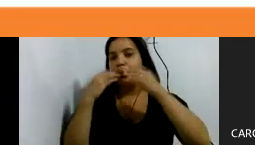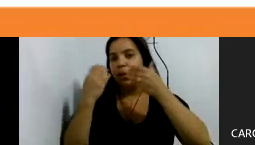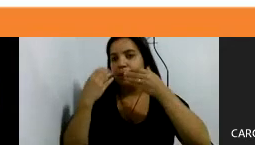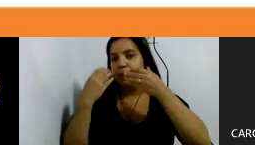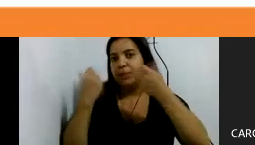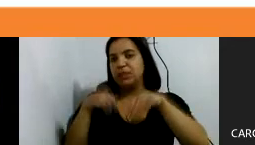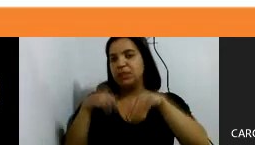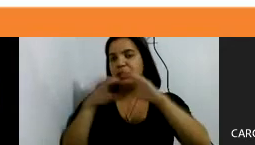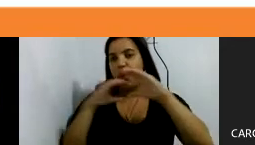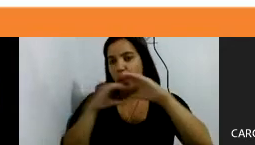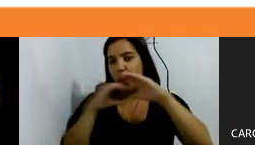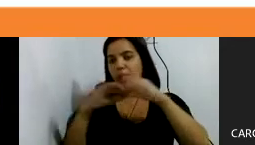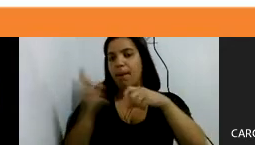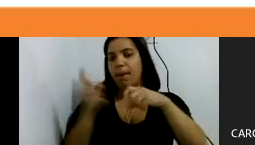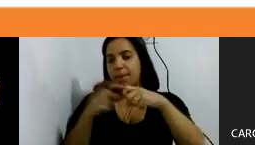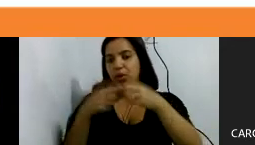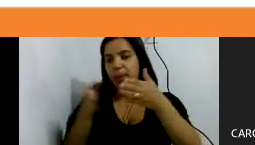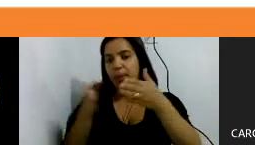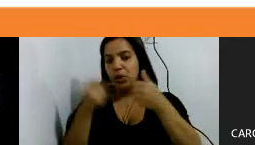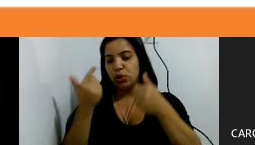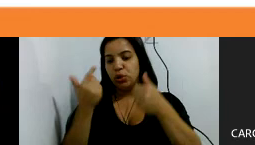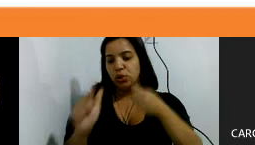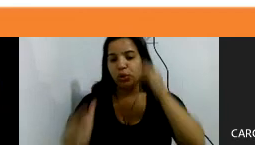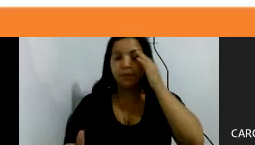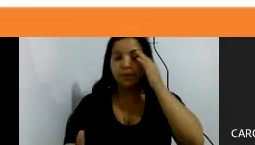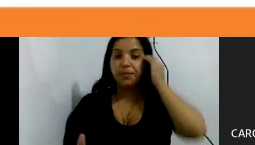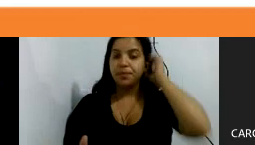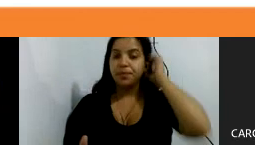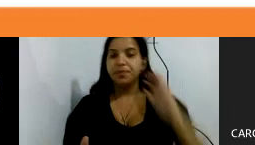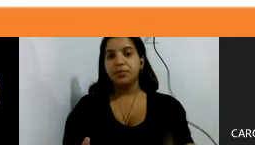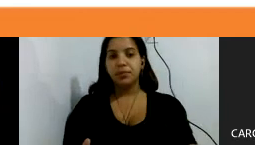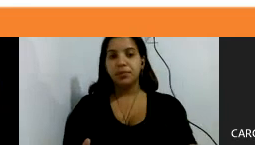discrepância e solicitar uma nova coleta para confirmação.